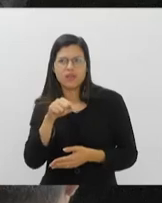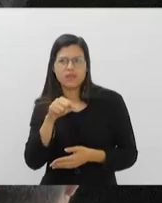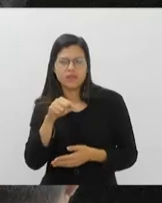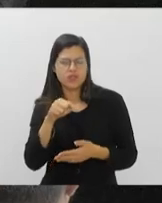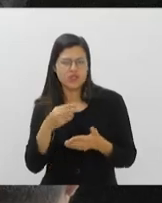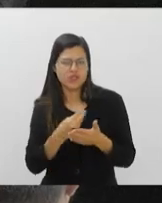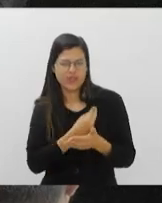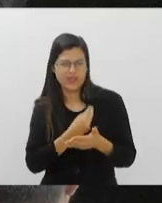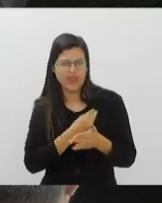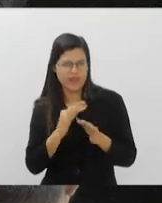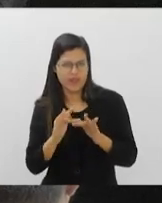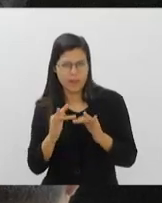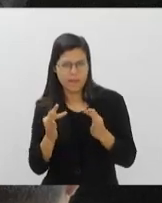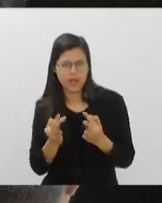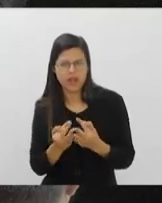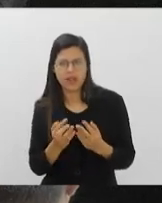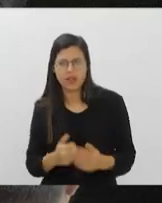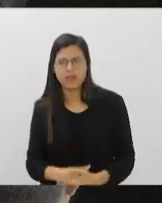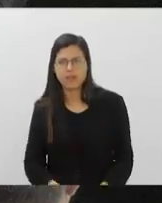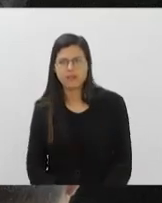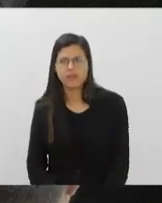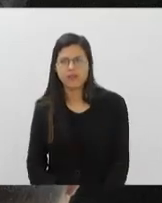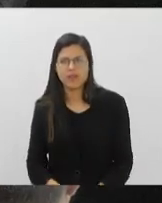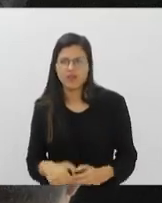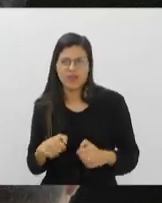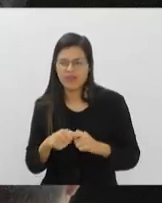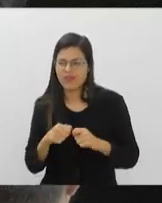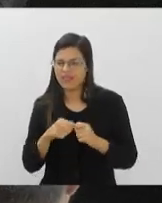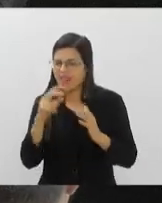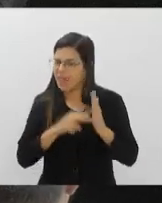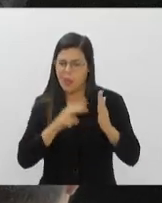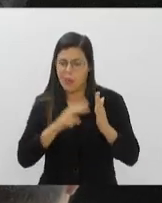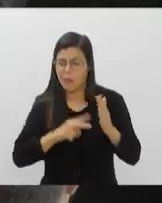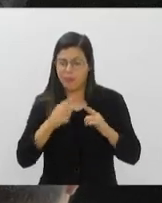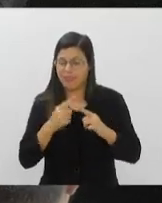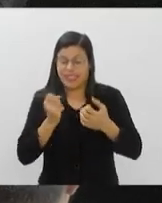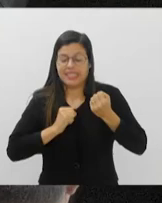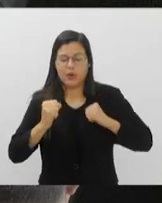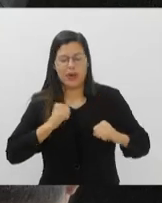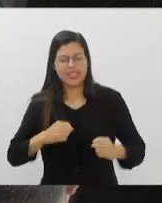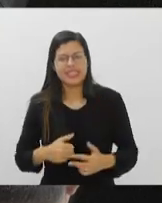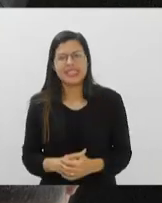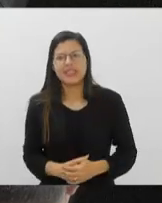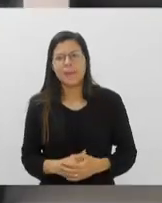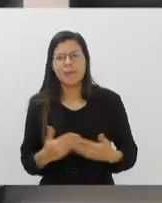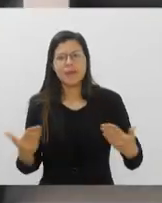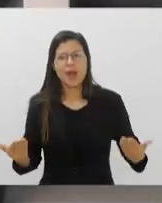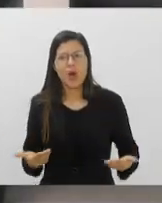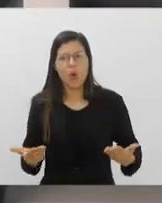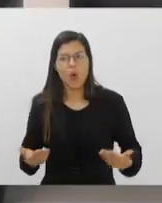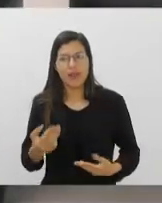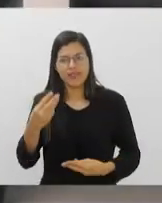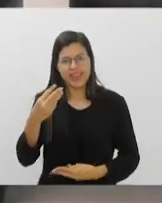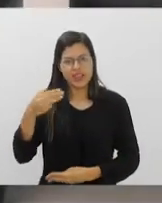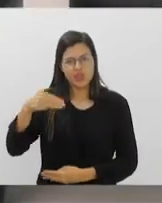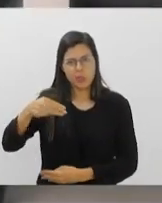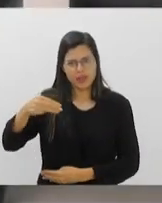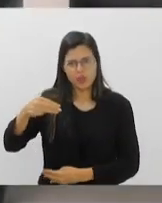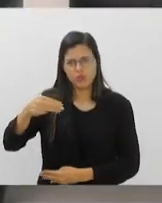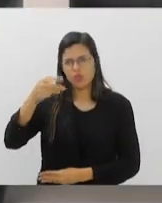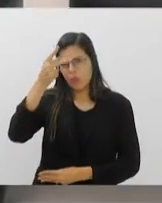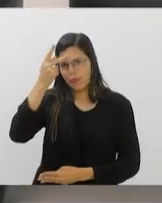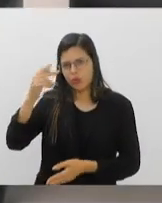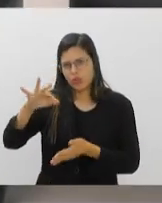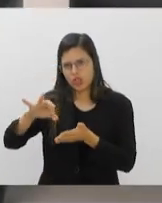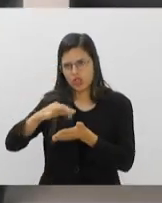faço logo a leitura dinâmica que eu fico ansiosa eu eu tenho que ler nós vamos abrir agora a fala né de 3 minutos dos inscritos